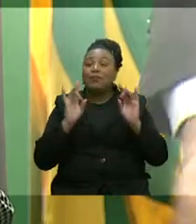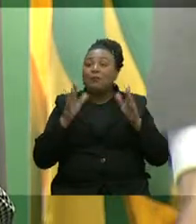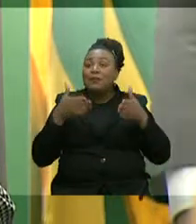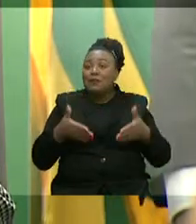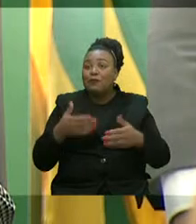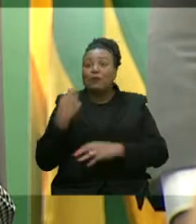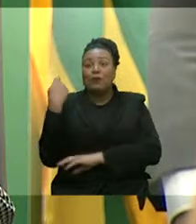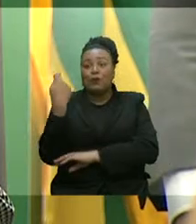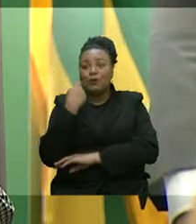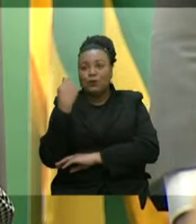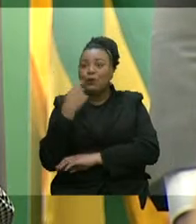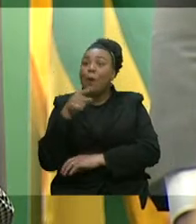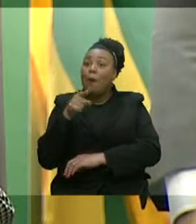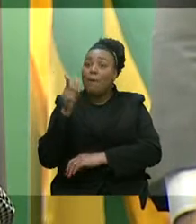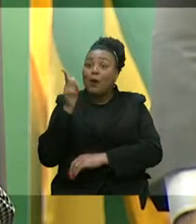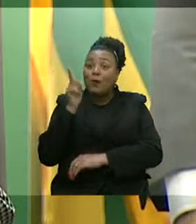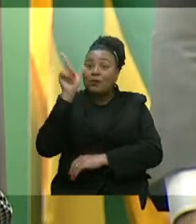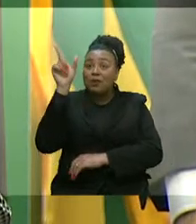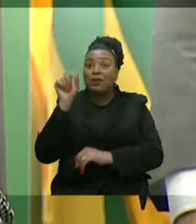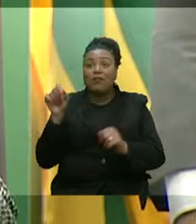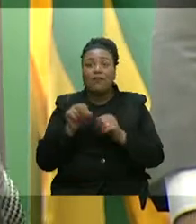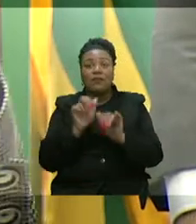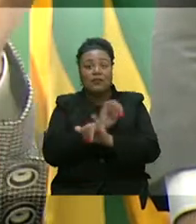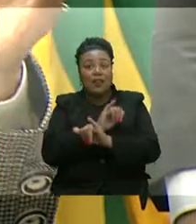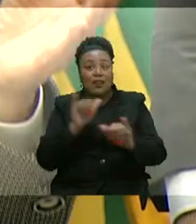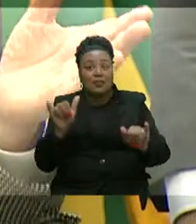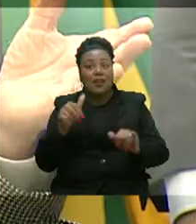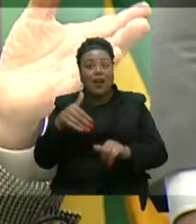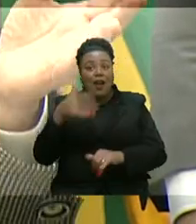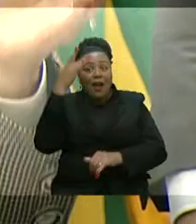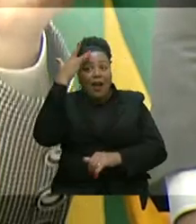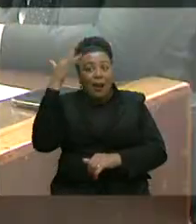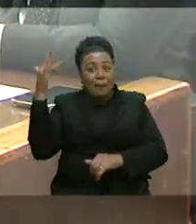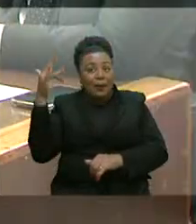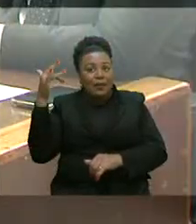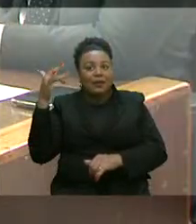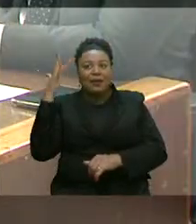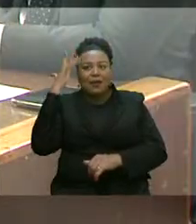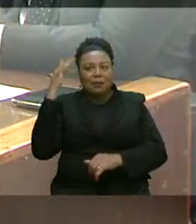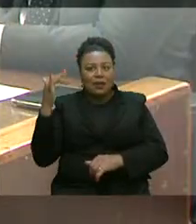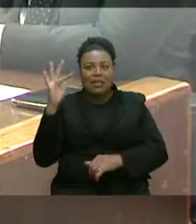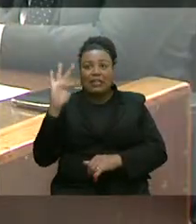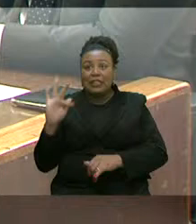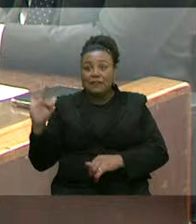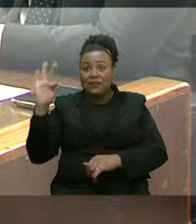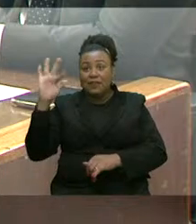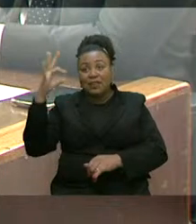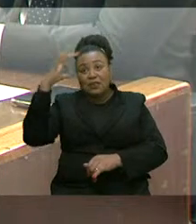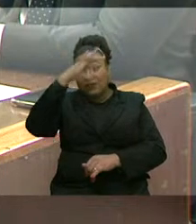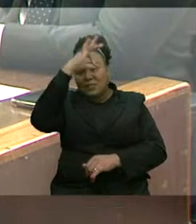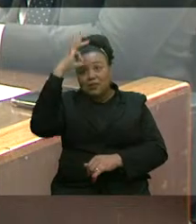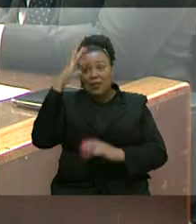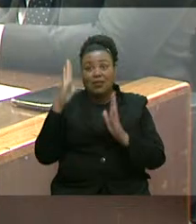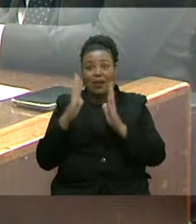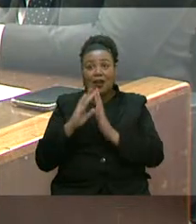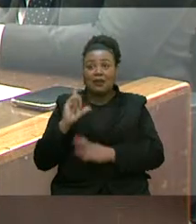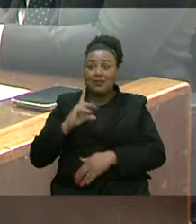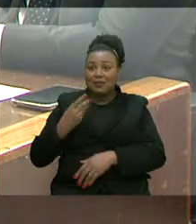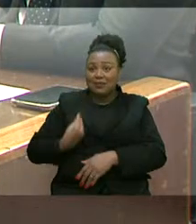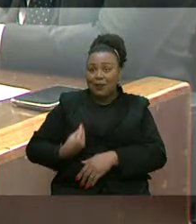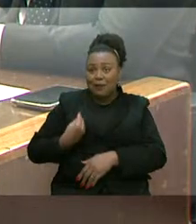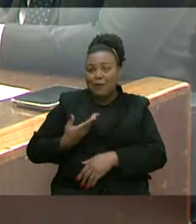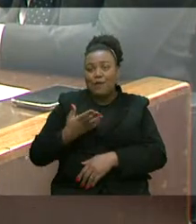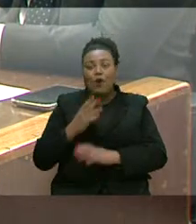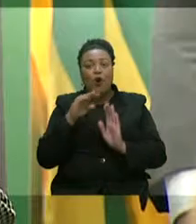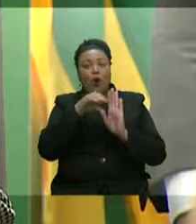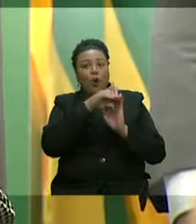Sul. Para isso, vamos lançar amanhã, na Federação das Santas Casas está presente,